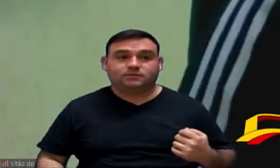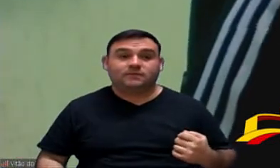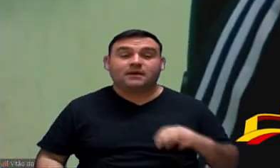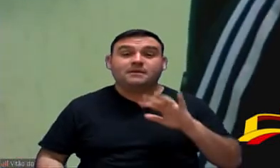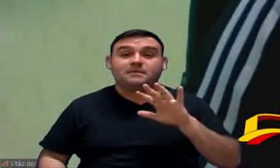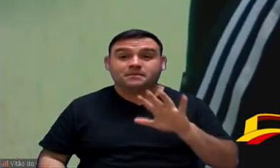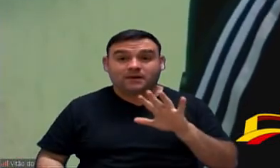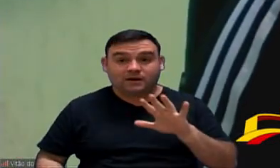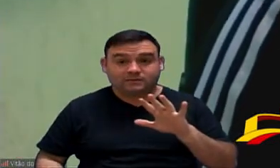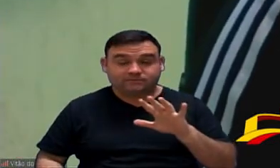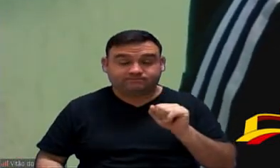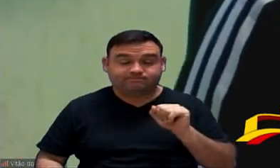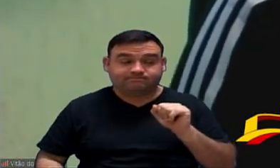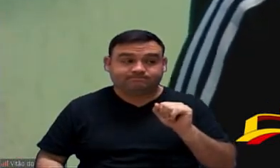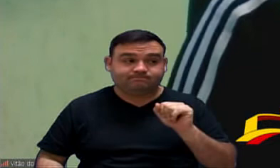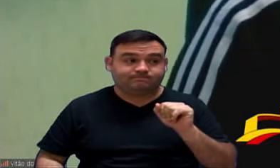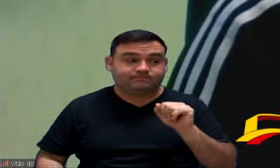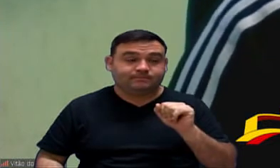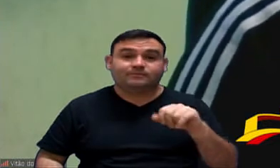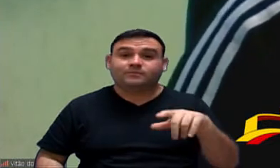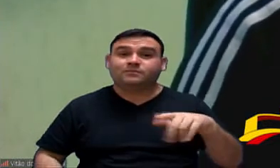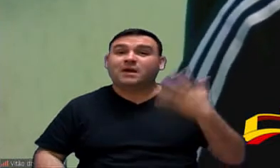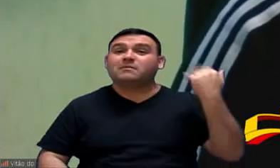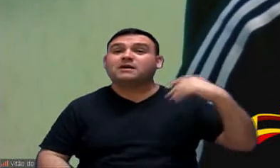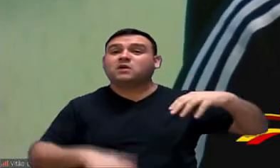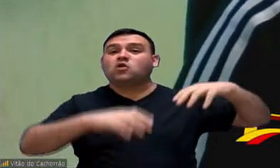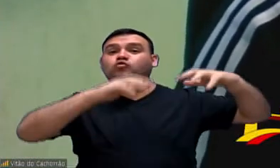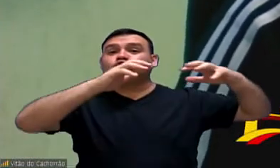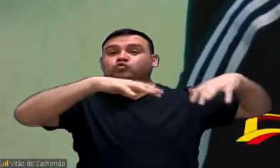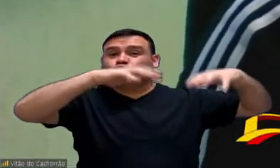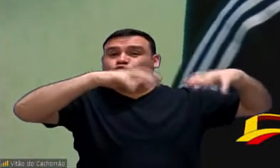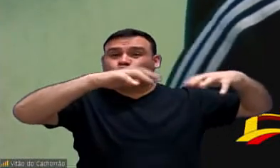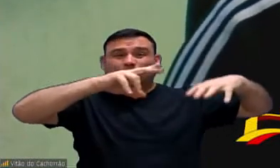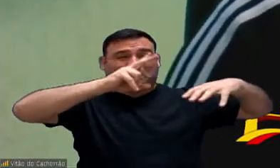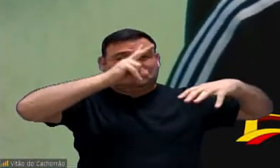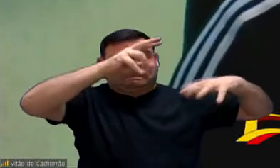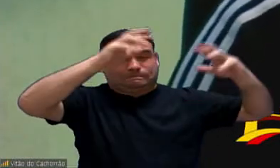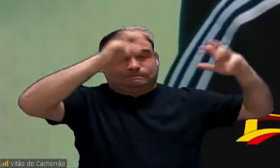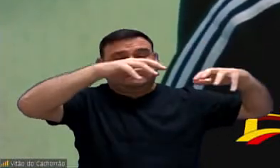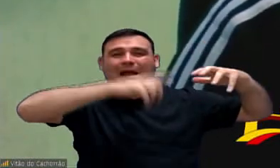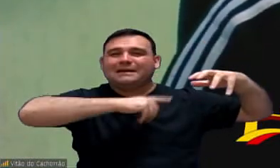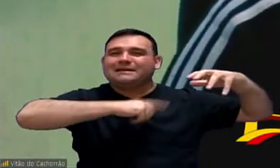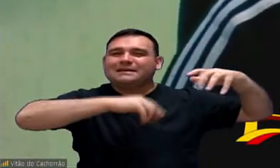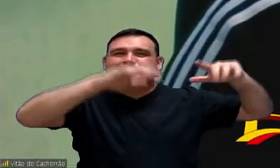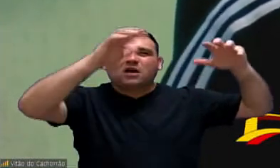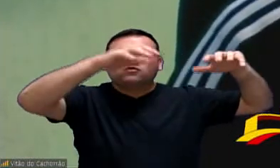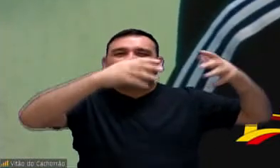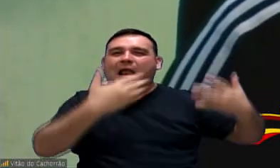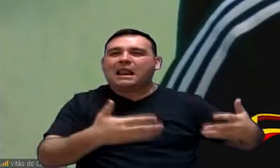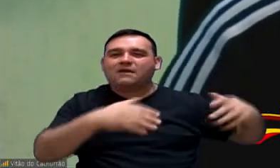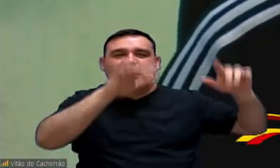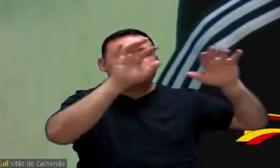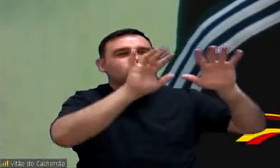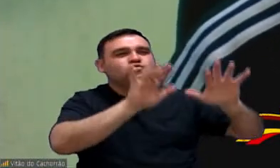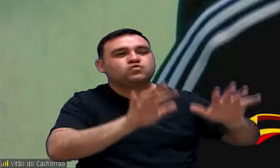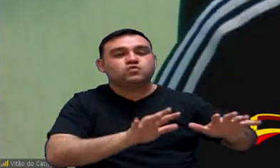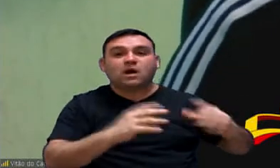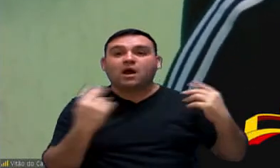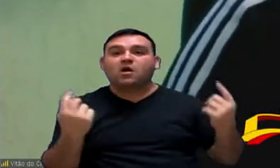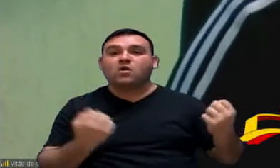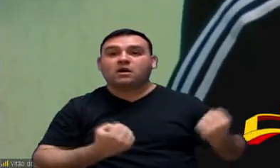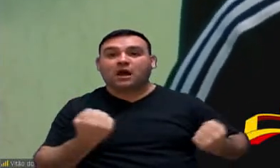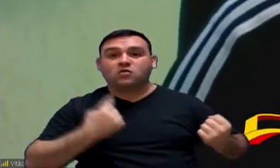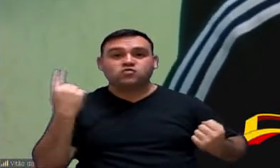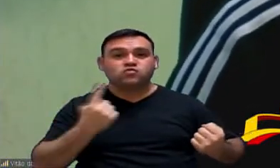só que tinha chovido muito e estava garoando na hora. A ambulância não chegou